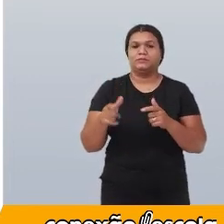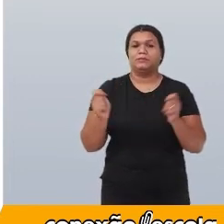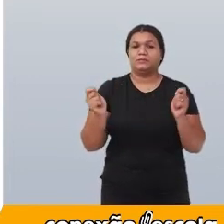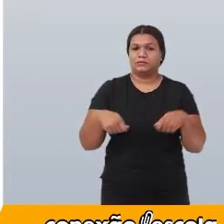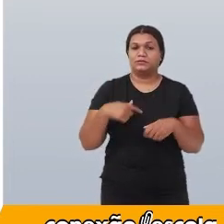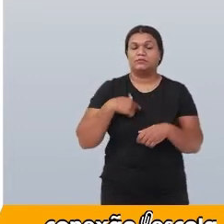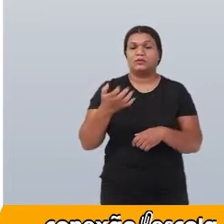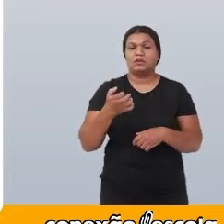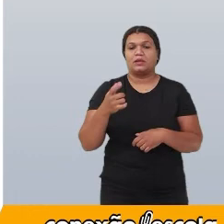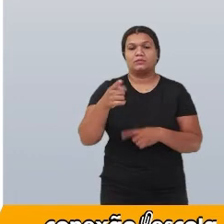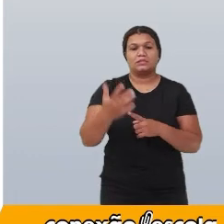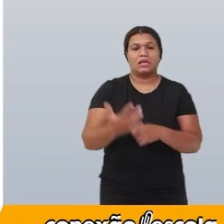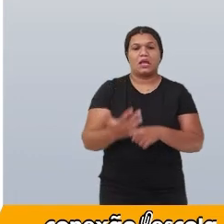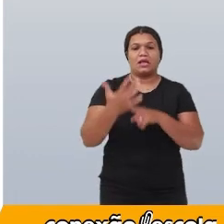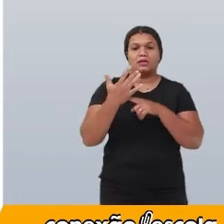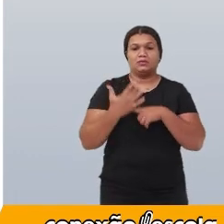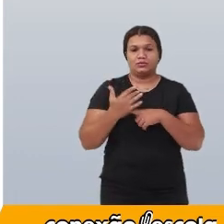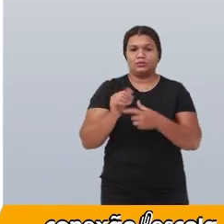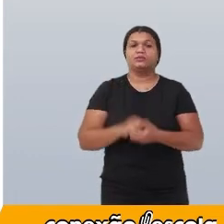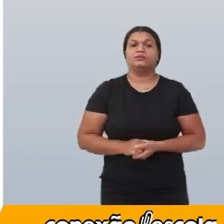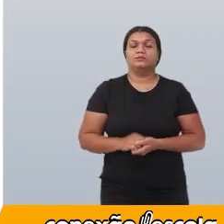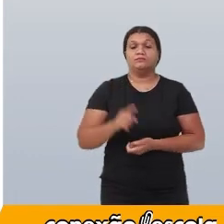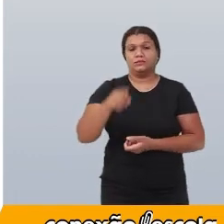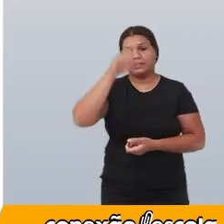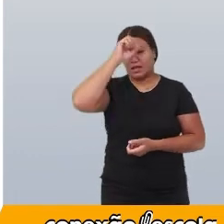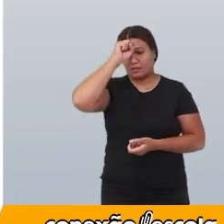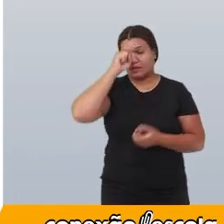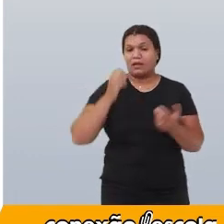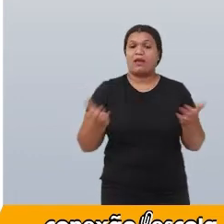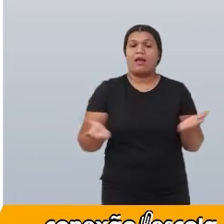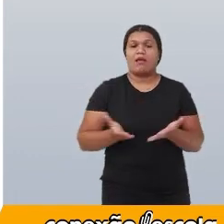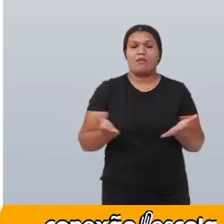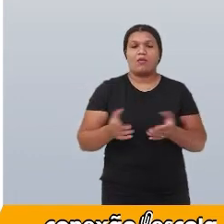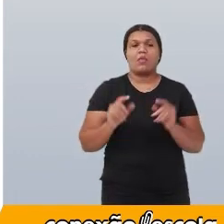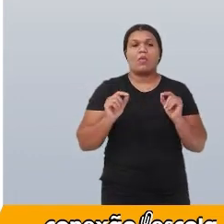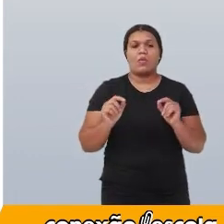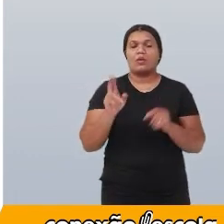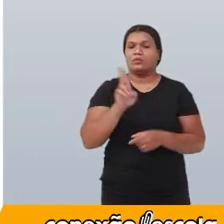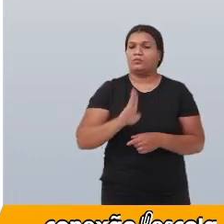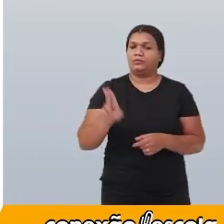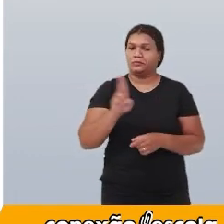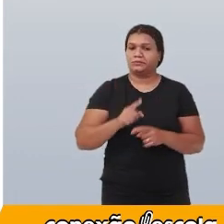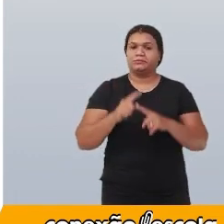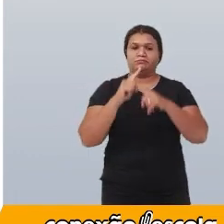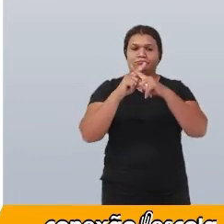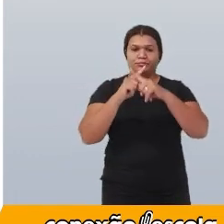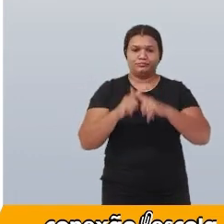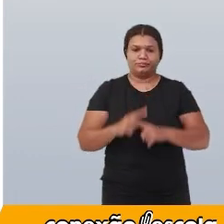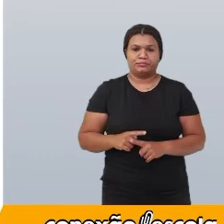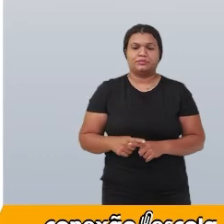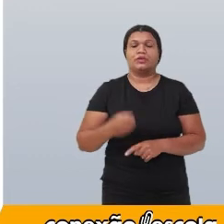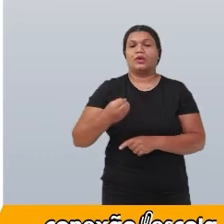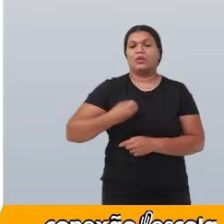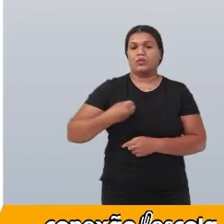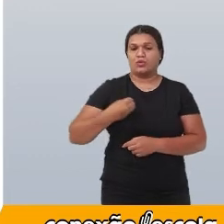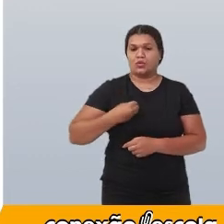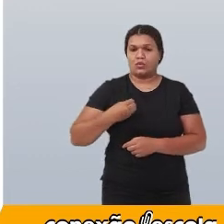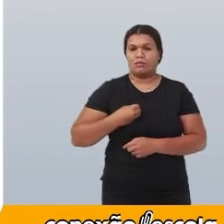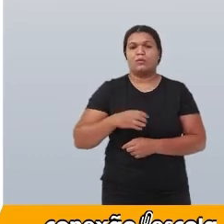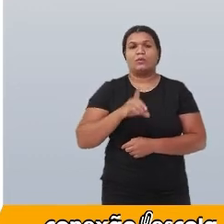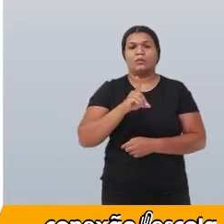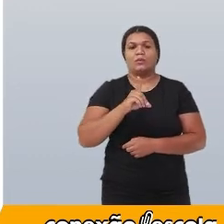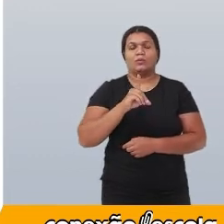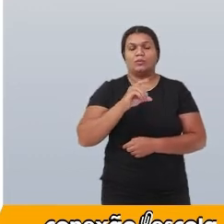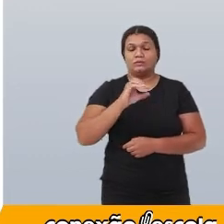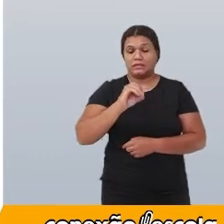eu quero que você me ajude. Você vai aprender agora através da multiplicação de números